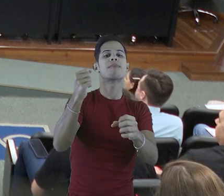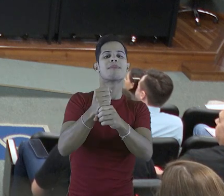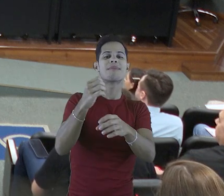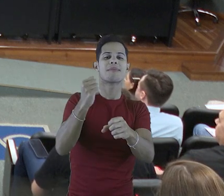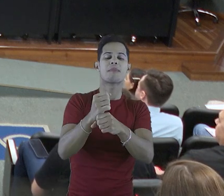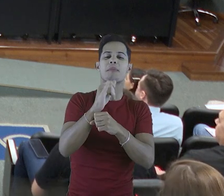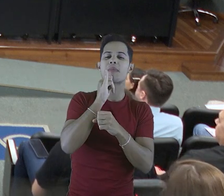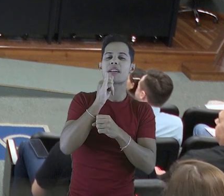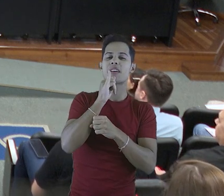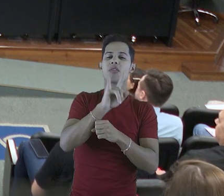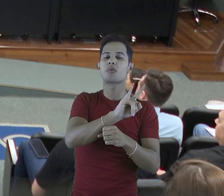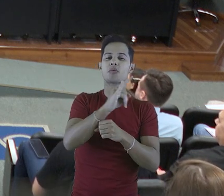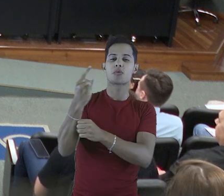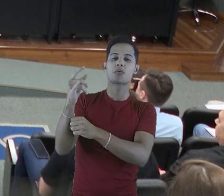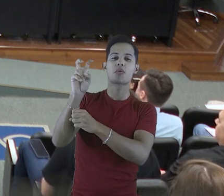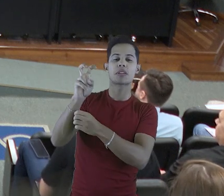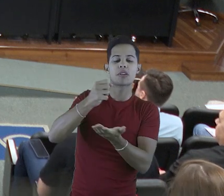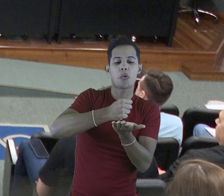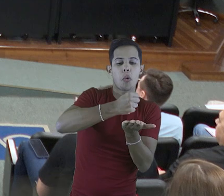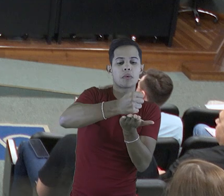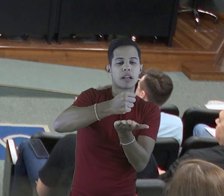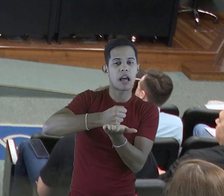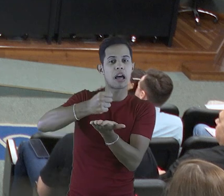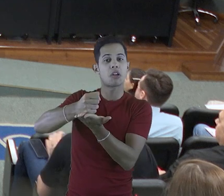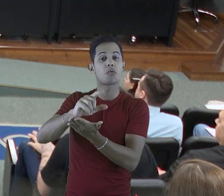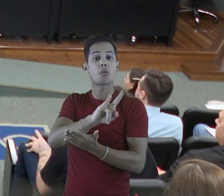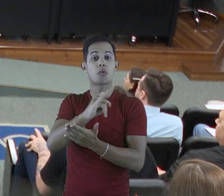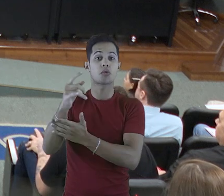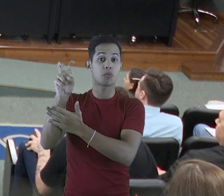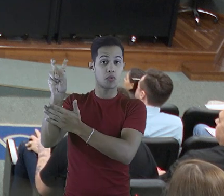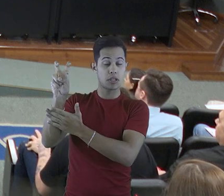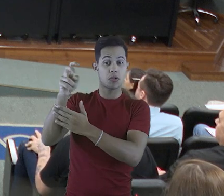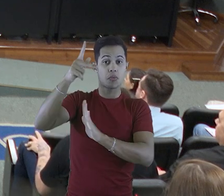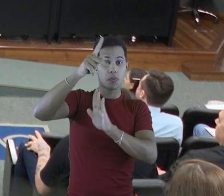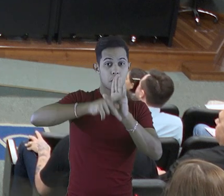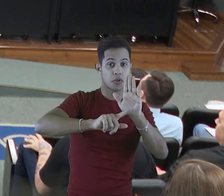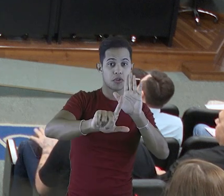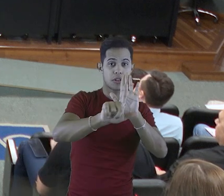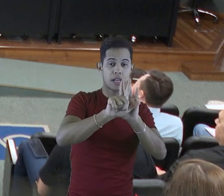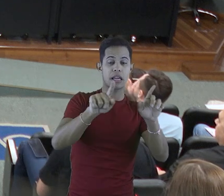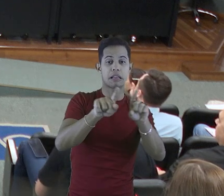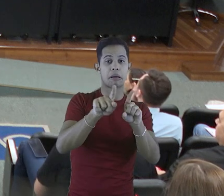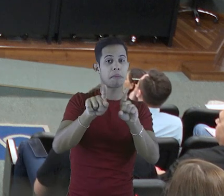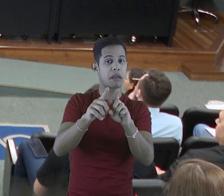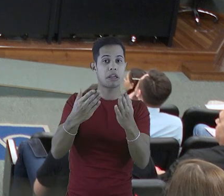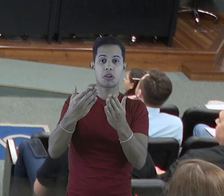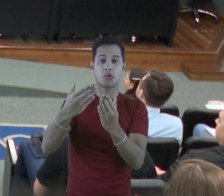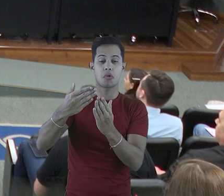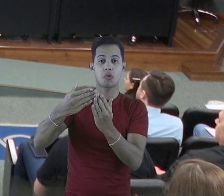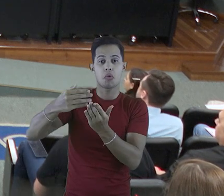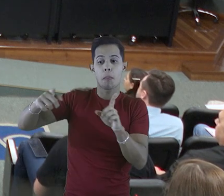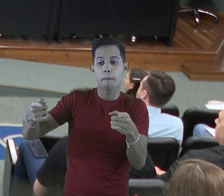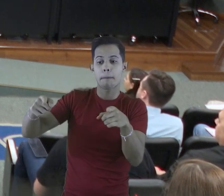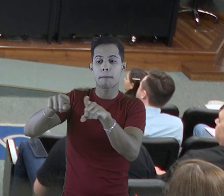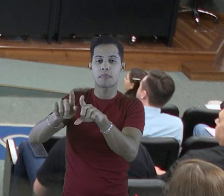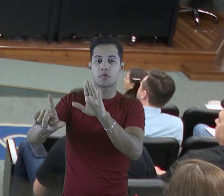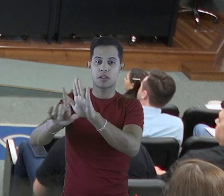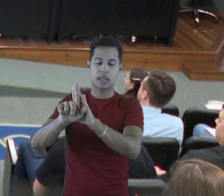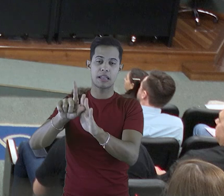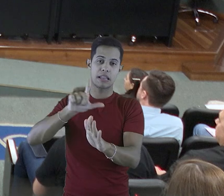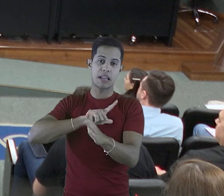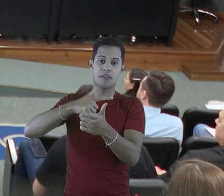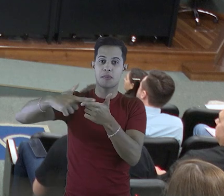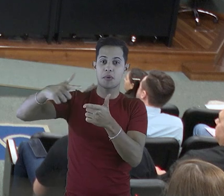Pironti, nos últimos cinco contratos, nos últimos cinco projetos de lei, nos últimos cinco convênios sobre esse tema, a gente teve esse problema. A